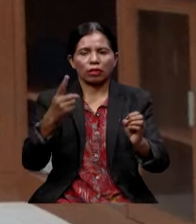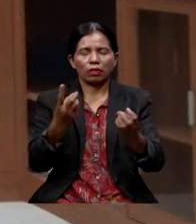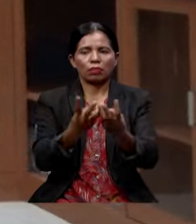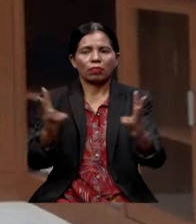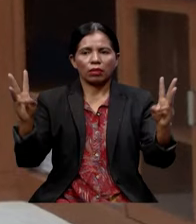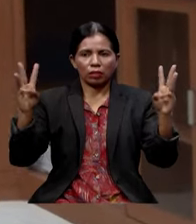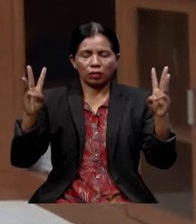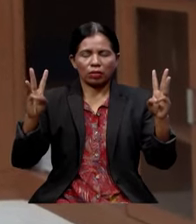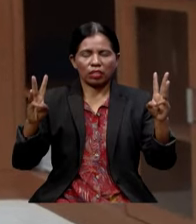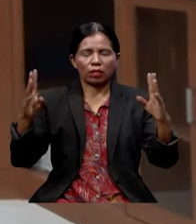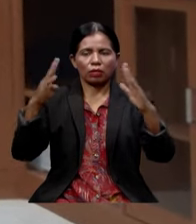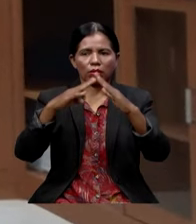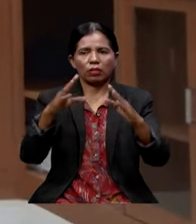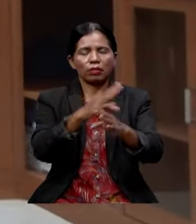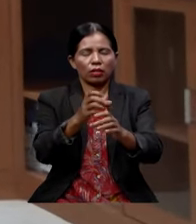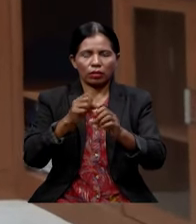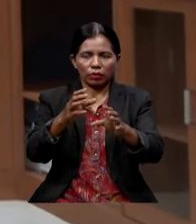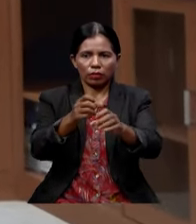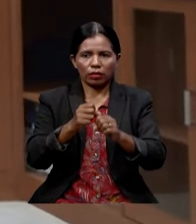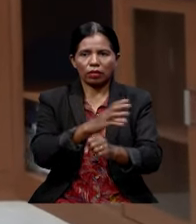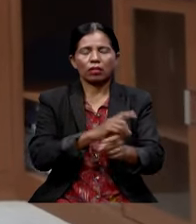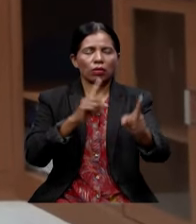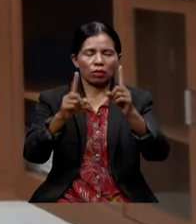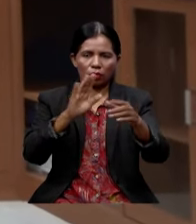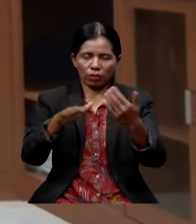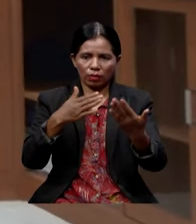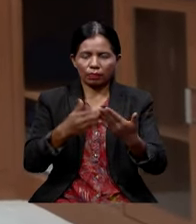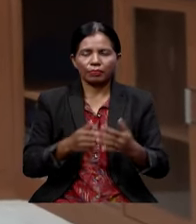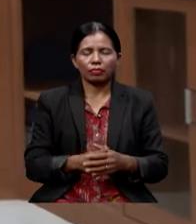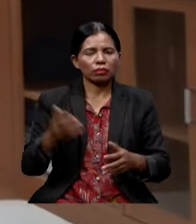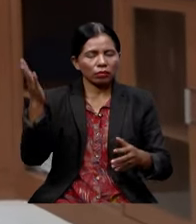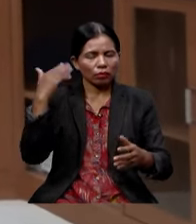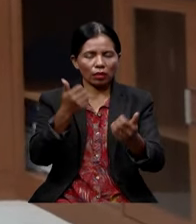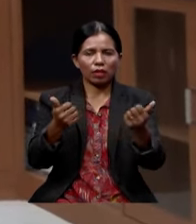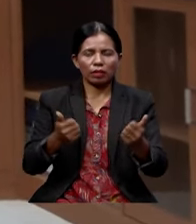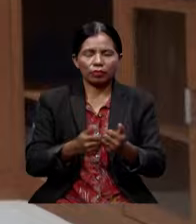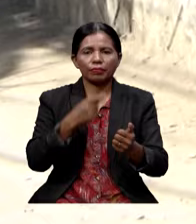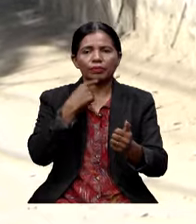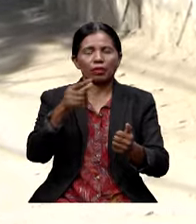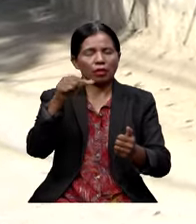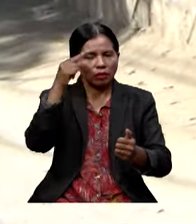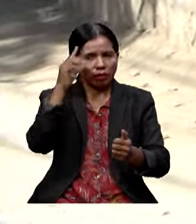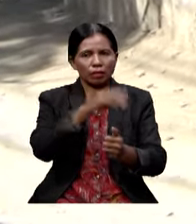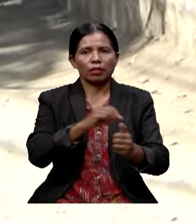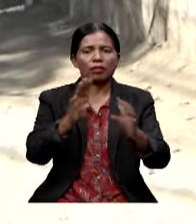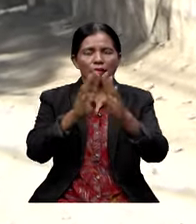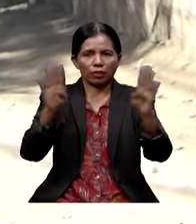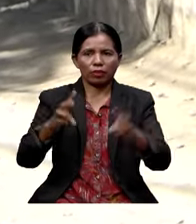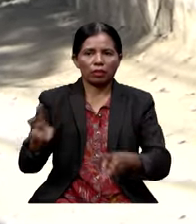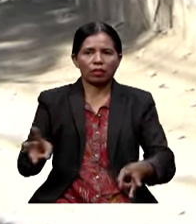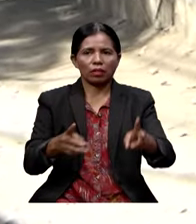ninia uma hire sobre nemos tem que subotu nemos se curia ela. Antes, a autoridade local recomenda para o governo a tudo que está na